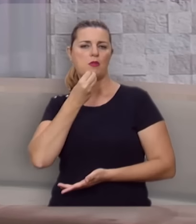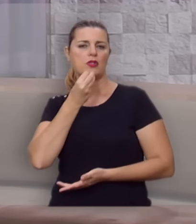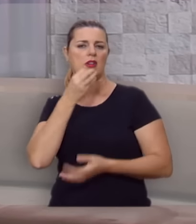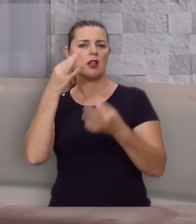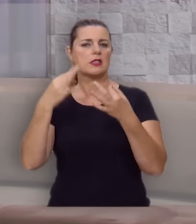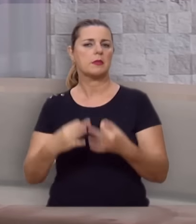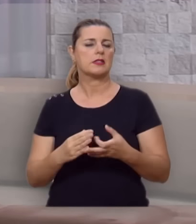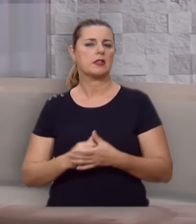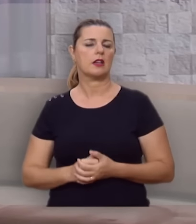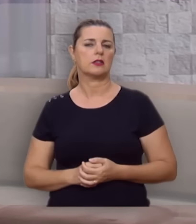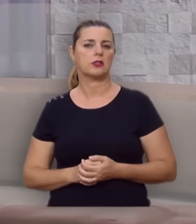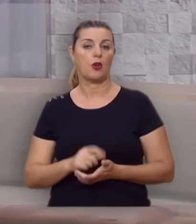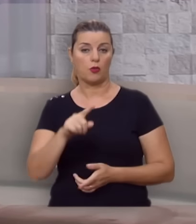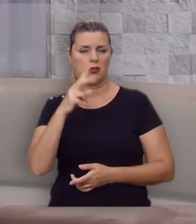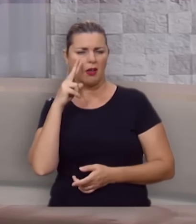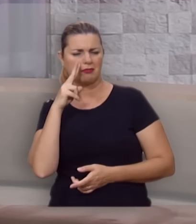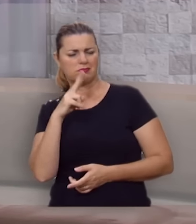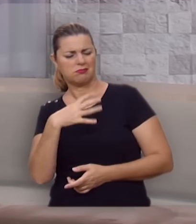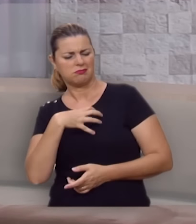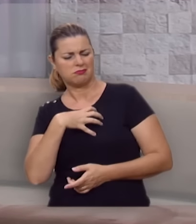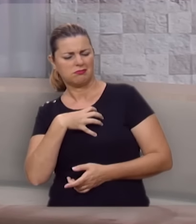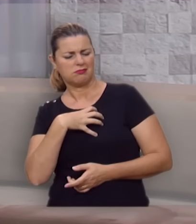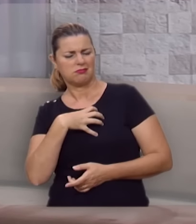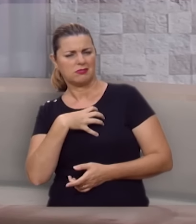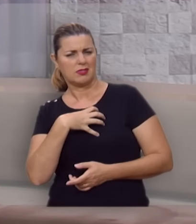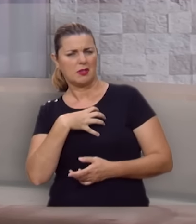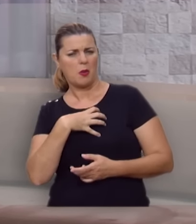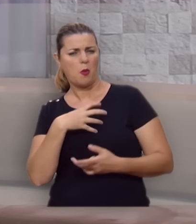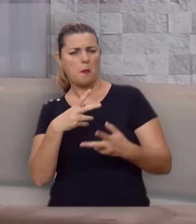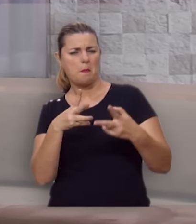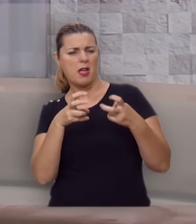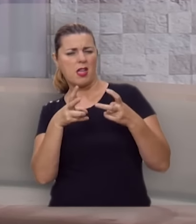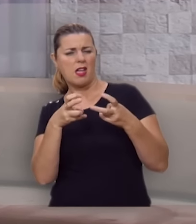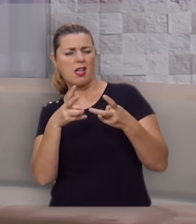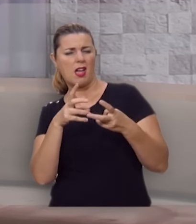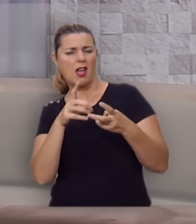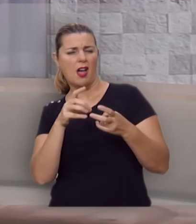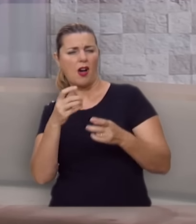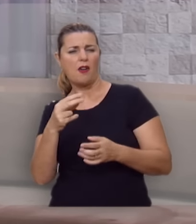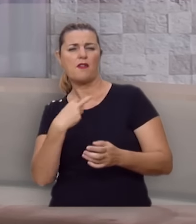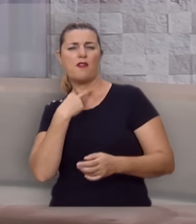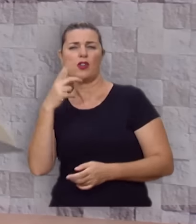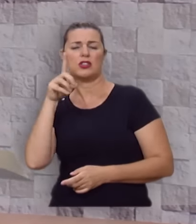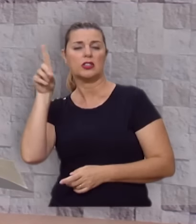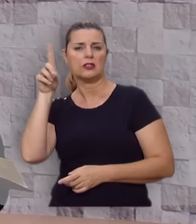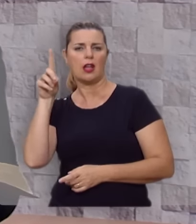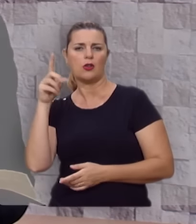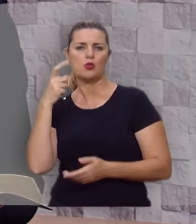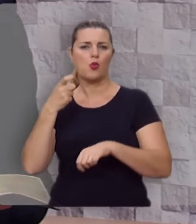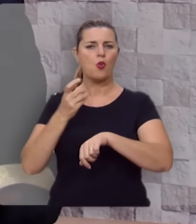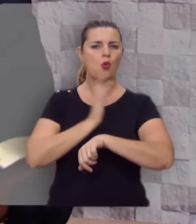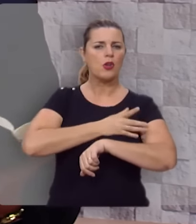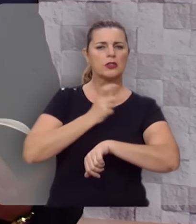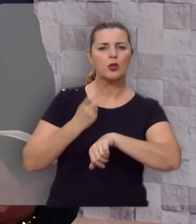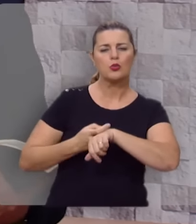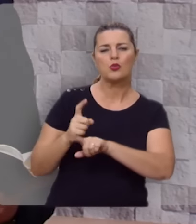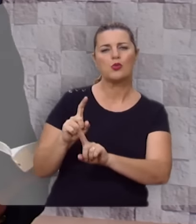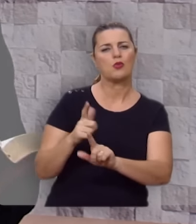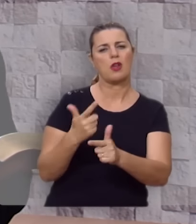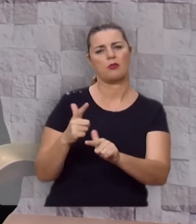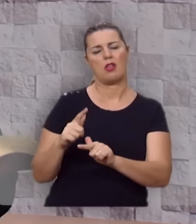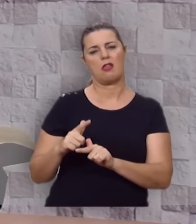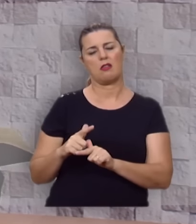oportuno. Se hoje você está ouvindo a voz de Deus, não endureça o seu coração. Mas em terceiro lugar, houve alguns